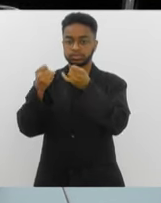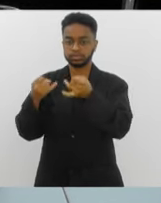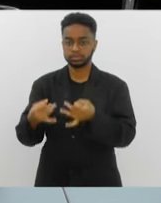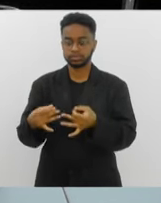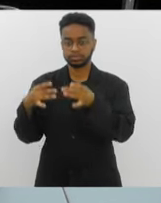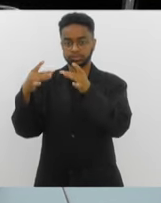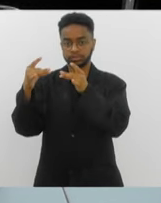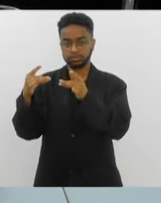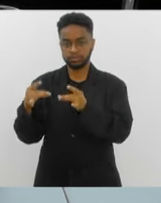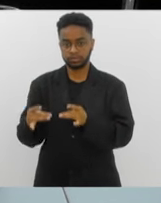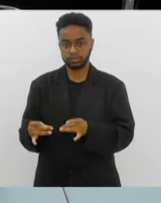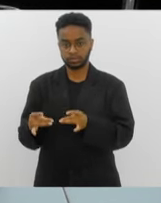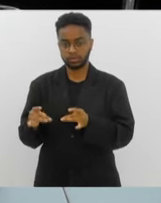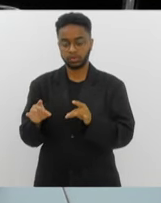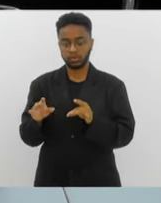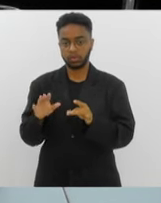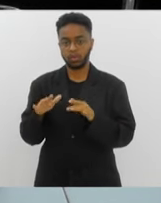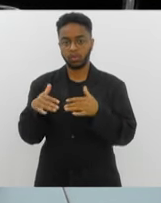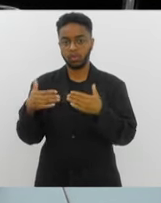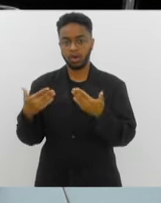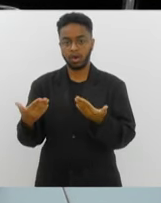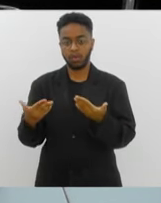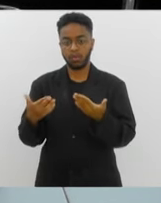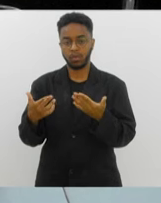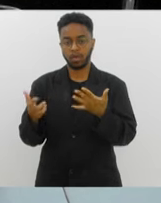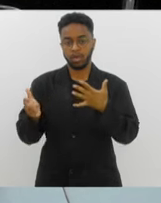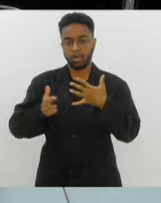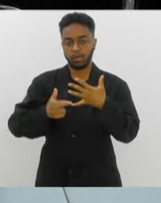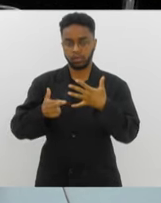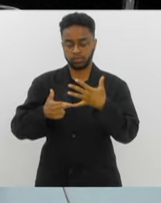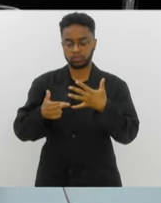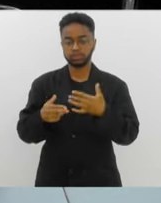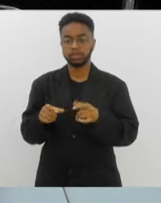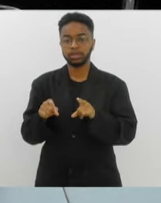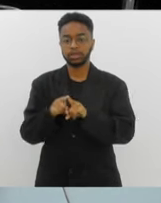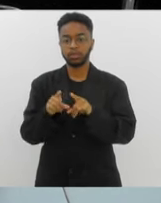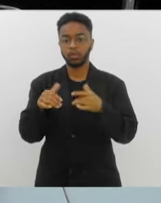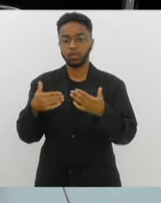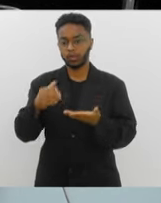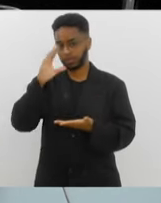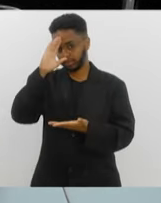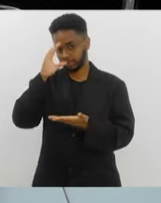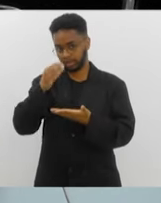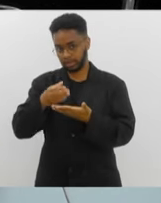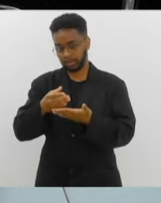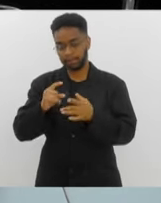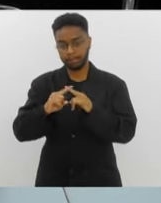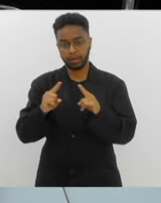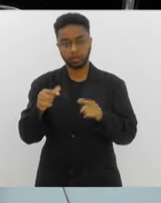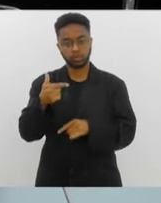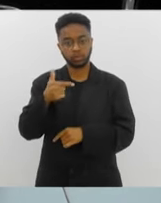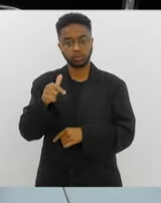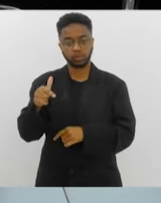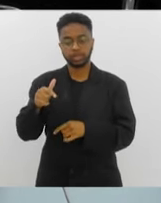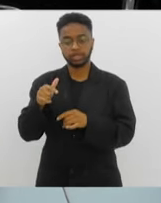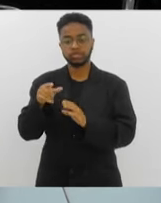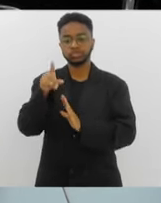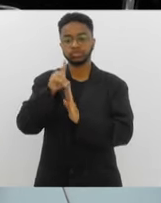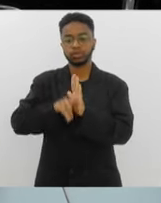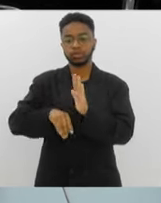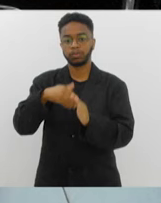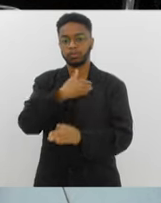qual é o recurso, que é extraordinário, né? E a tese. não existe direito